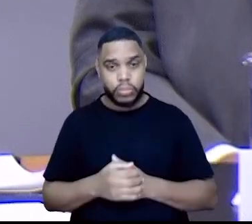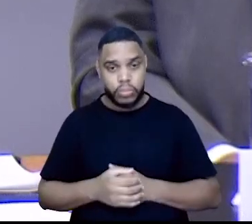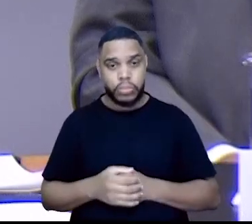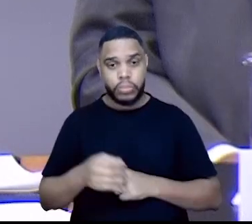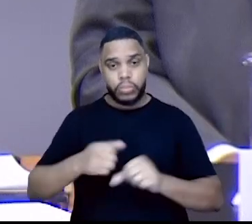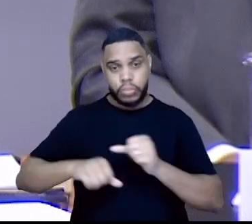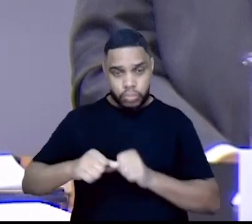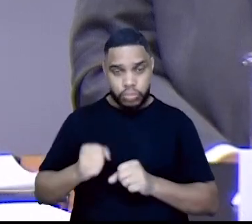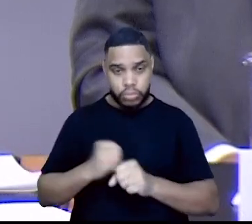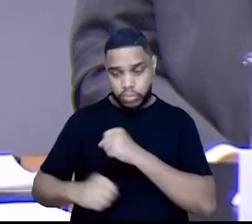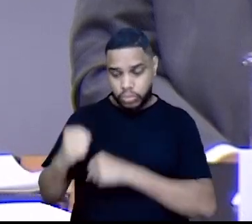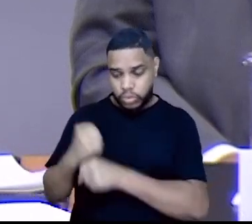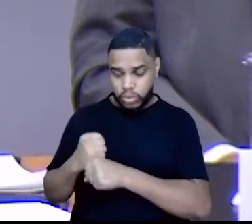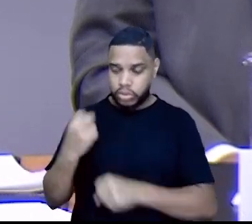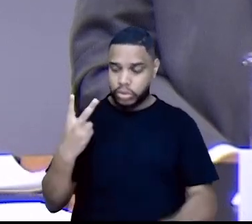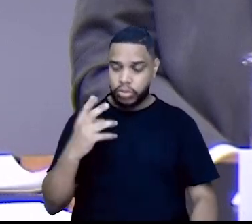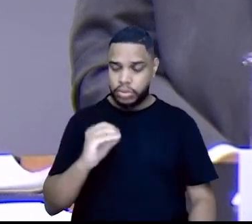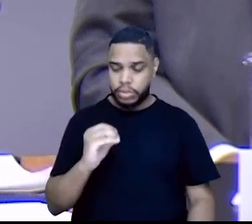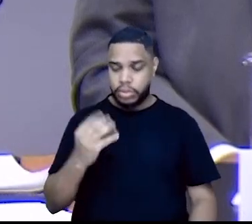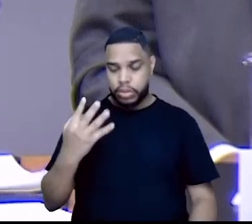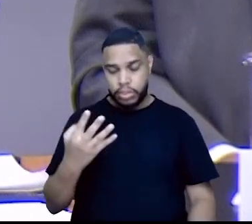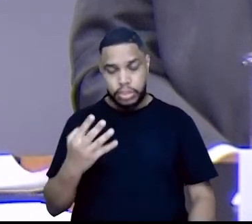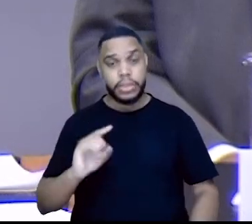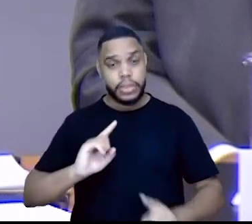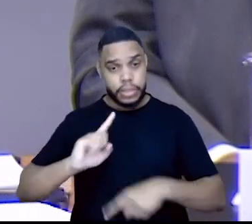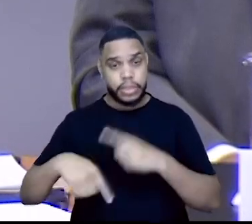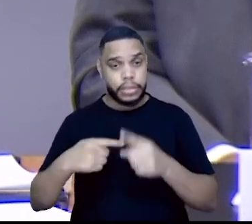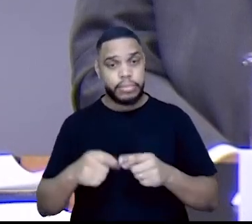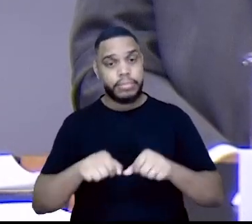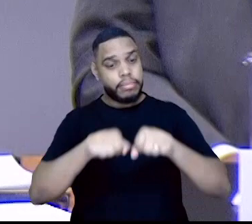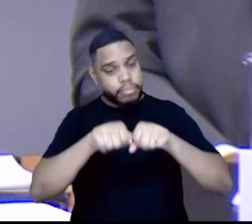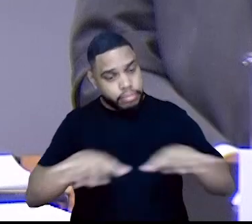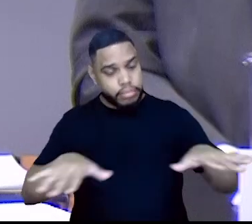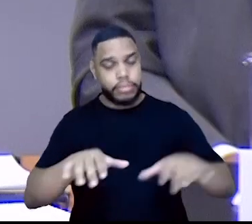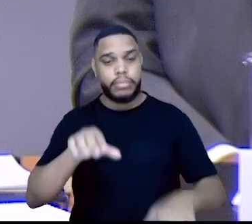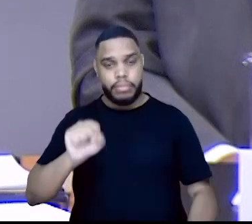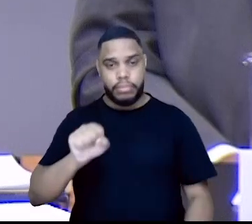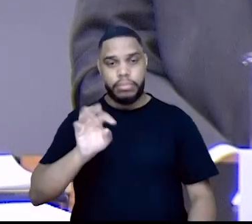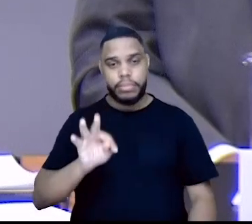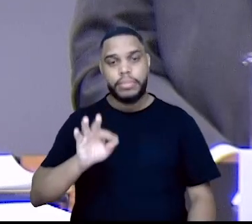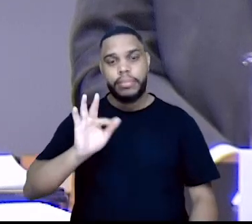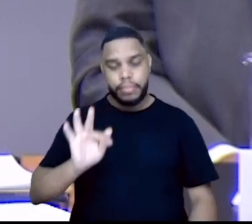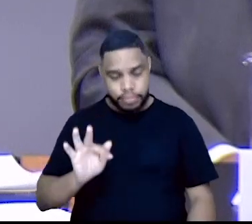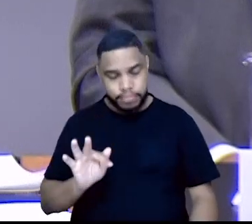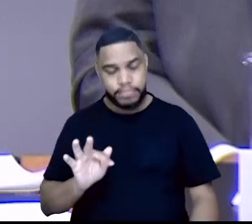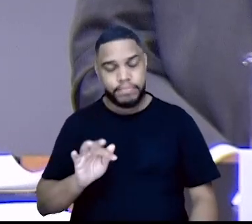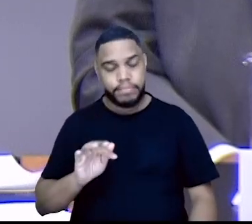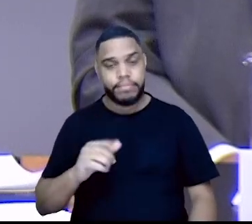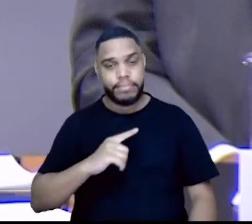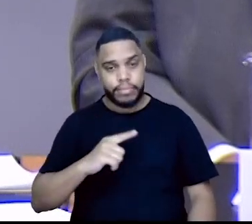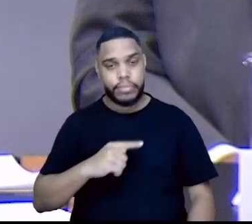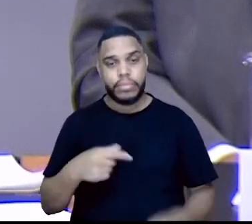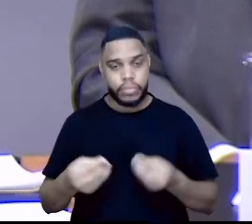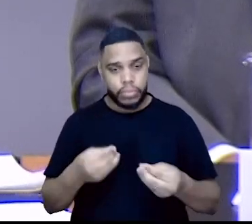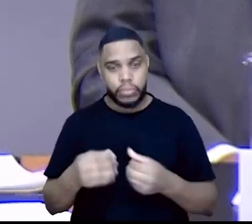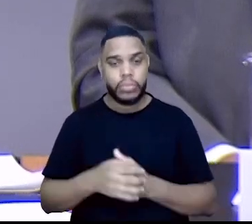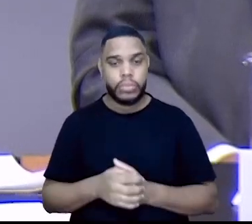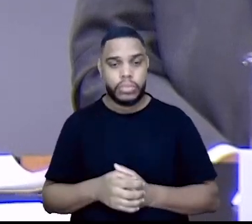de 2004 e depois replicada no Superior Tribunal de Justiça com os